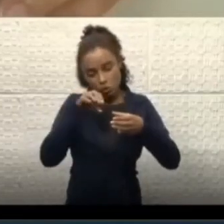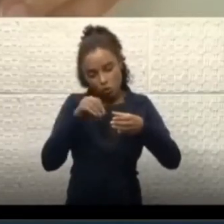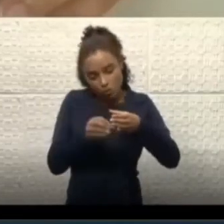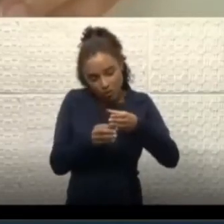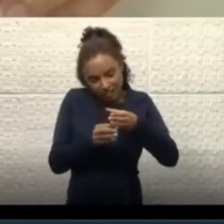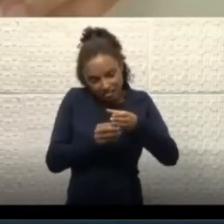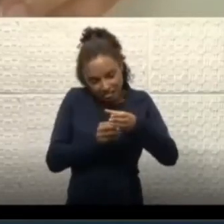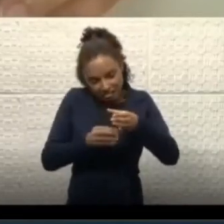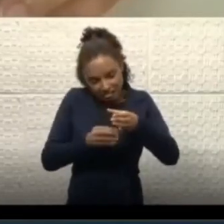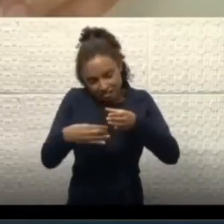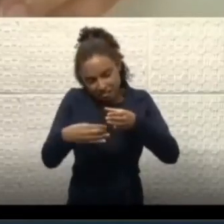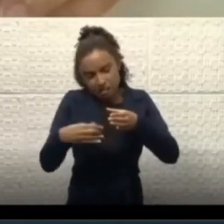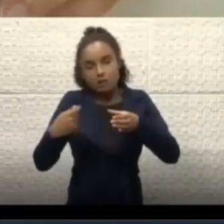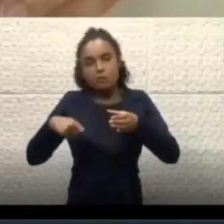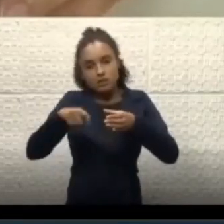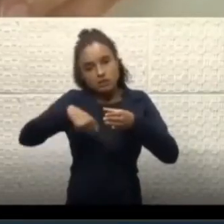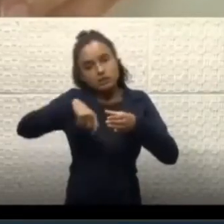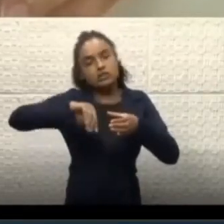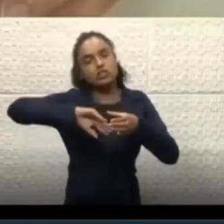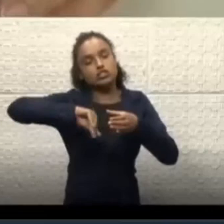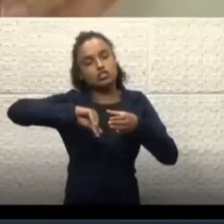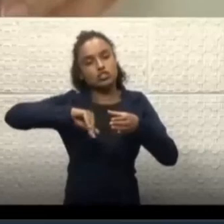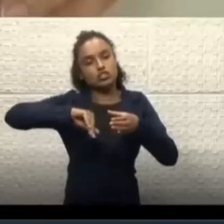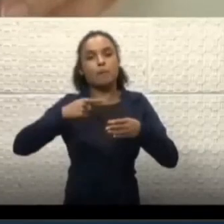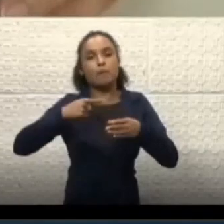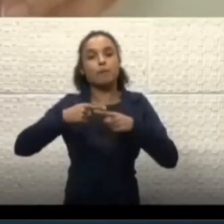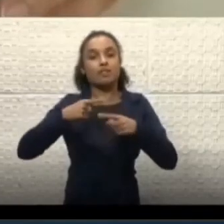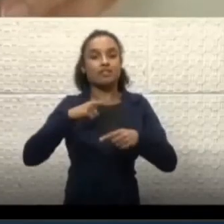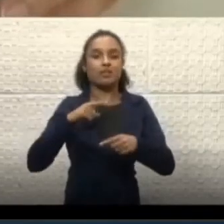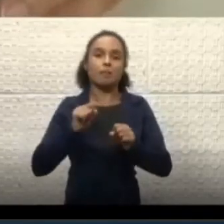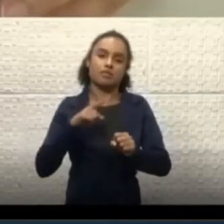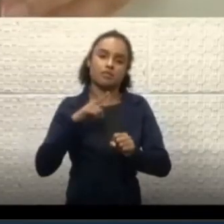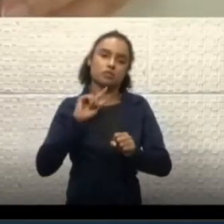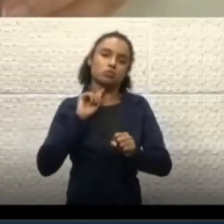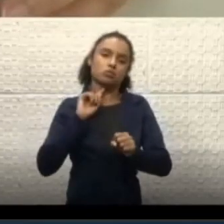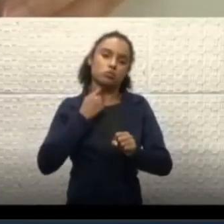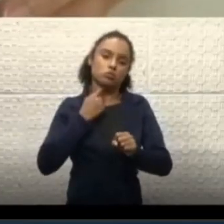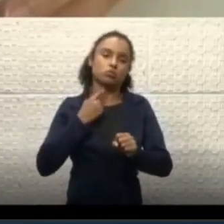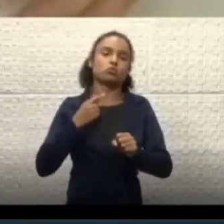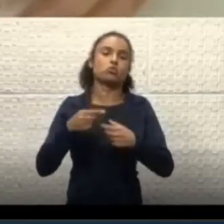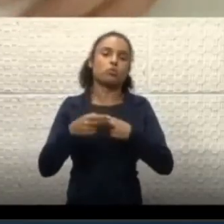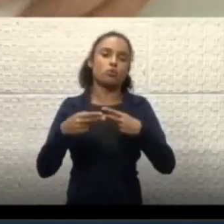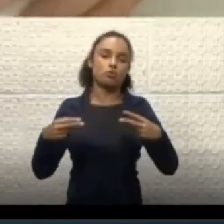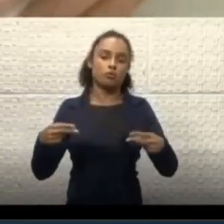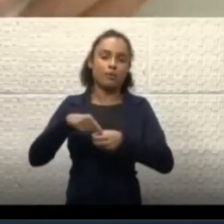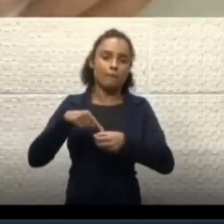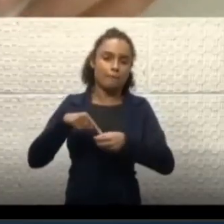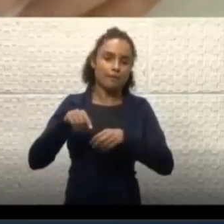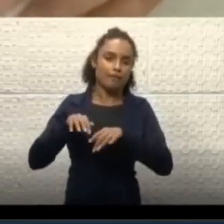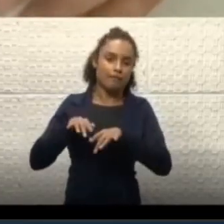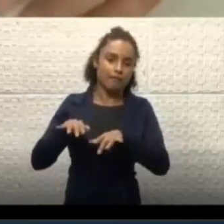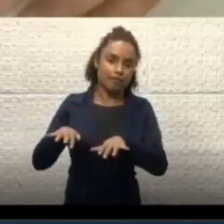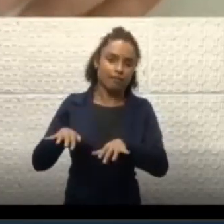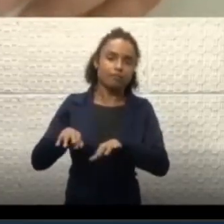sujidade. Nós temos que quebrar cada um desses componentes para a gente ter acesso a todo o material que pode estar presente